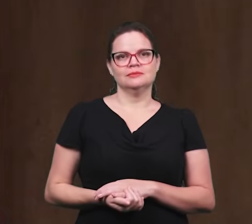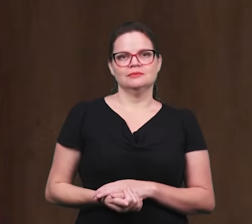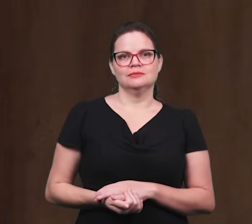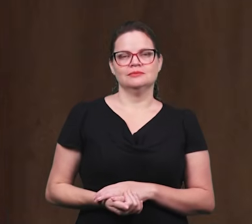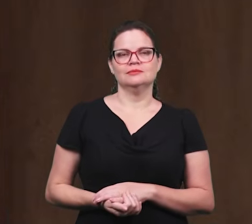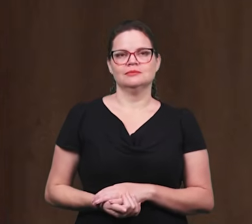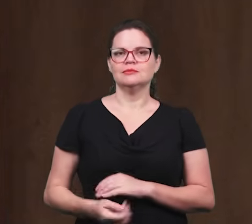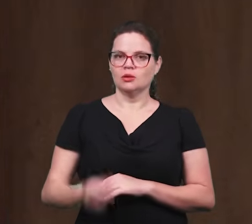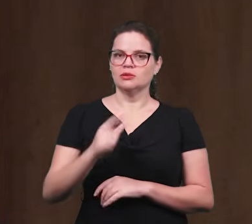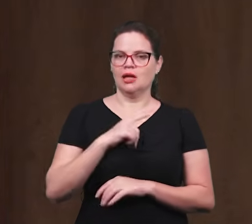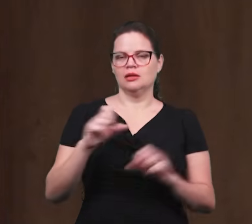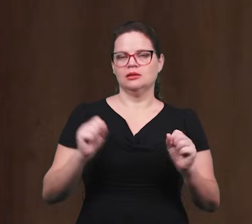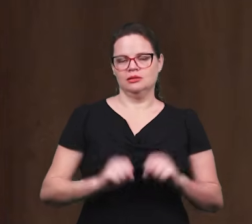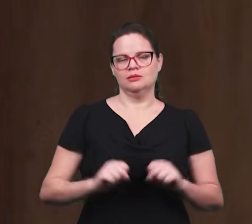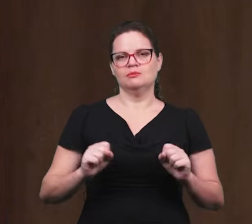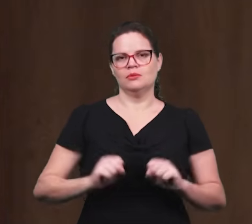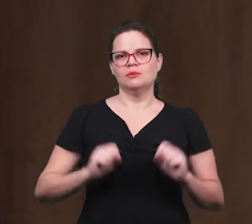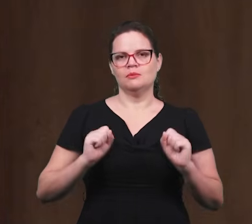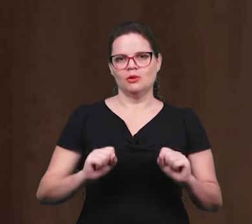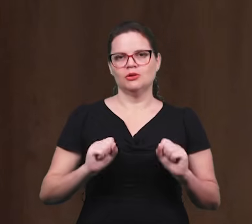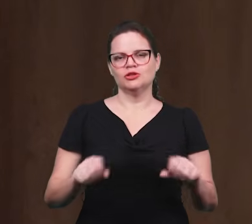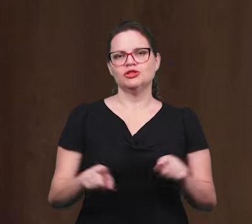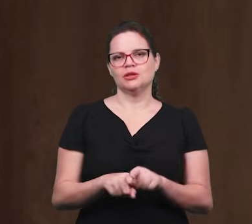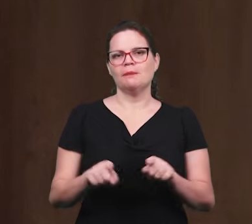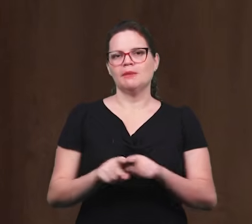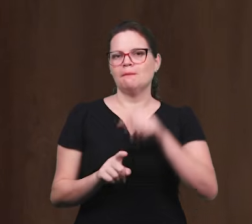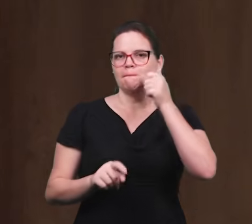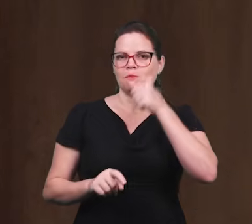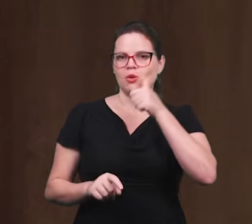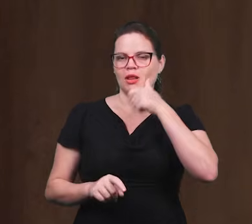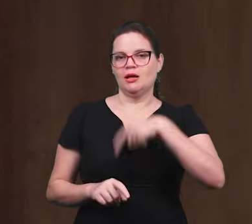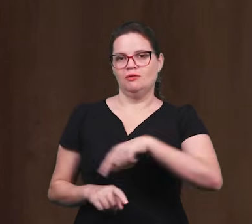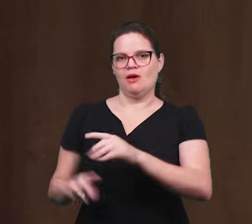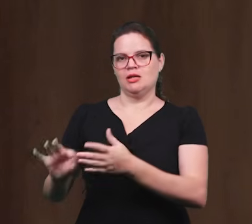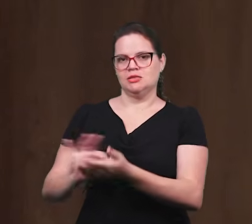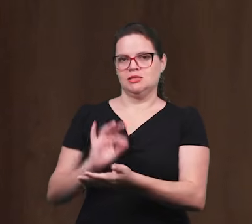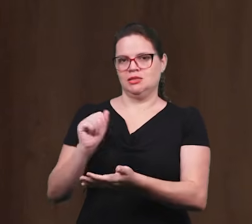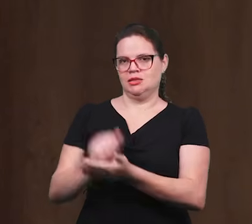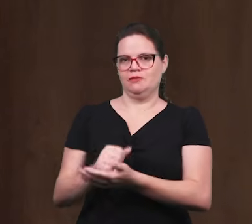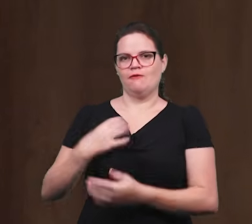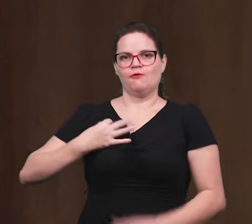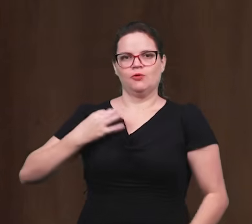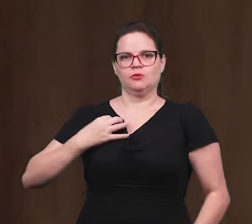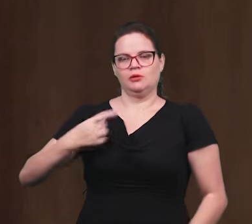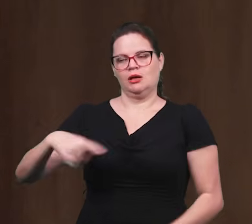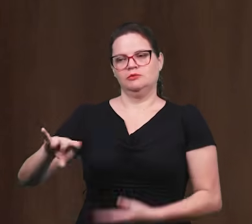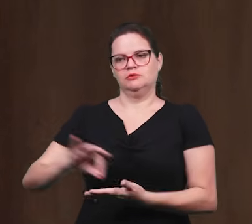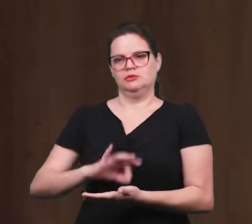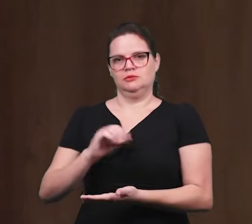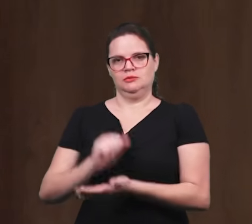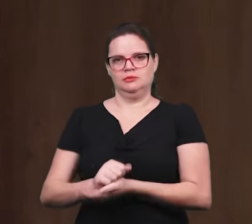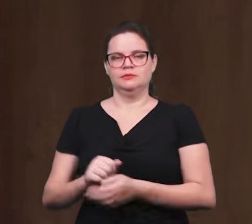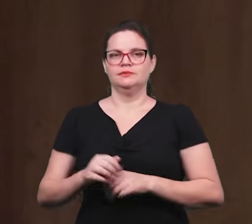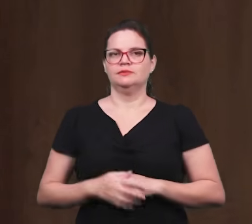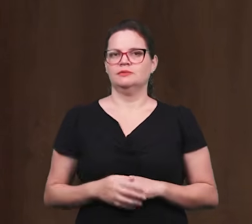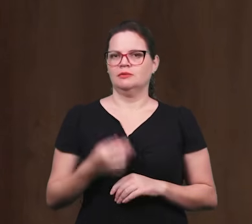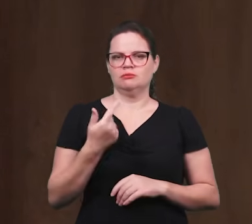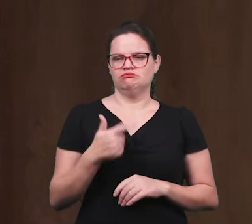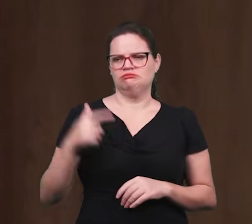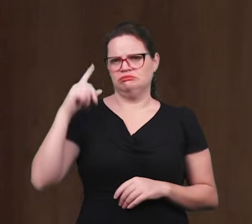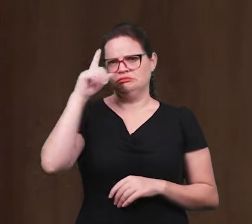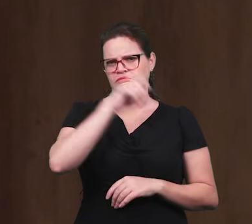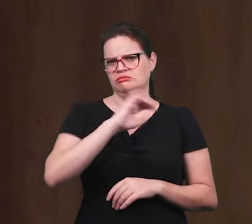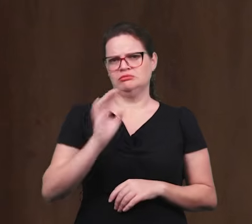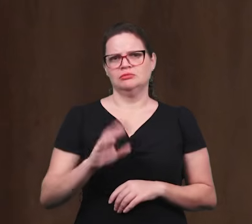organização para atender. Isso passa por uma situação muito, assim, às vezes até estrutural. Não existe nenhum tipo de dificuldade,